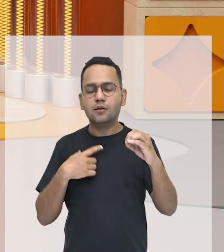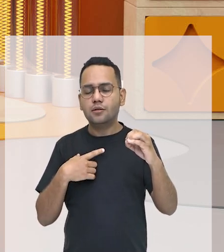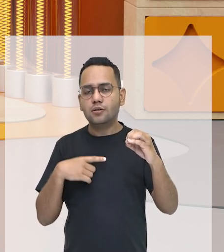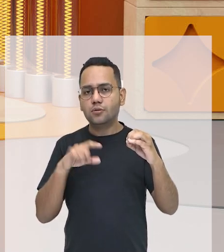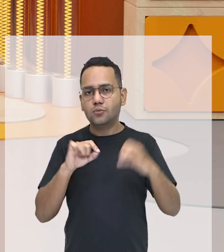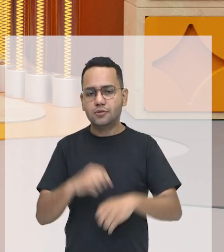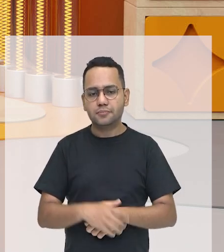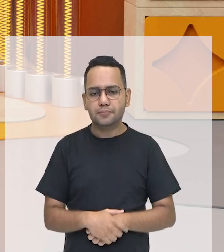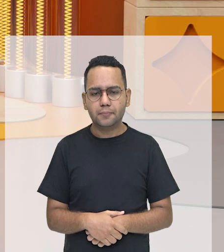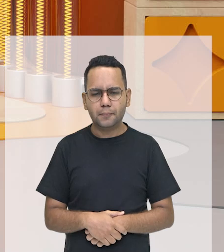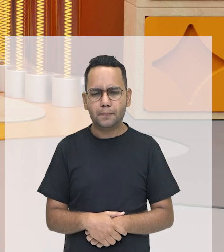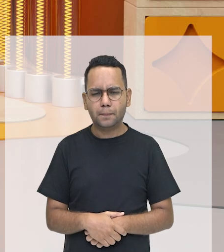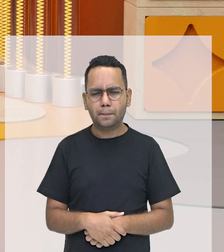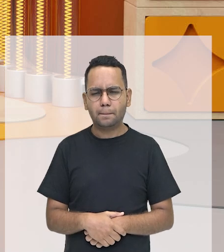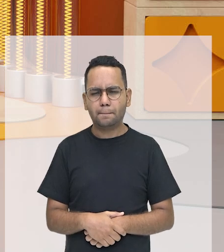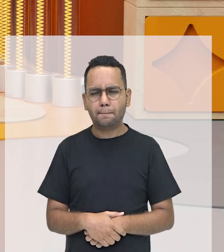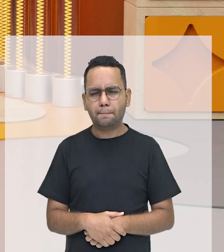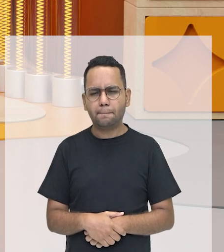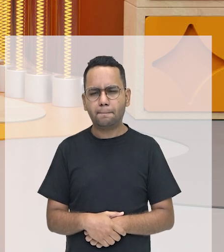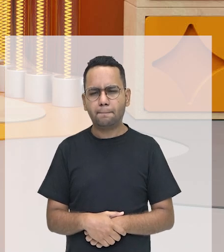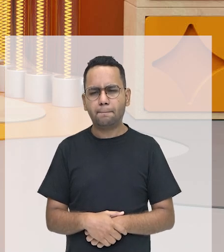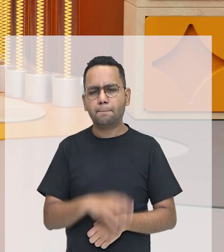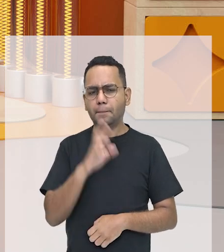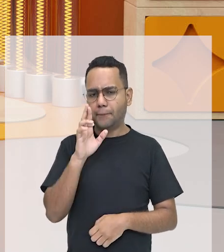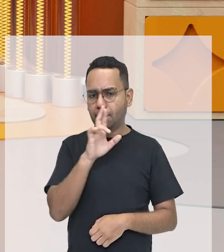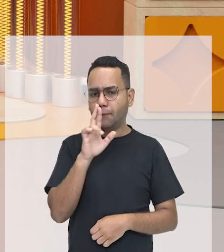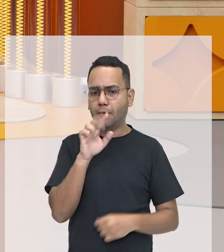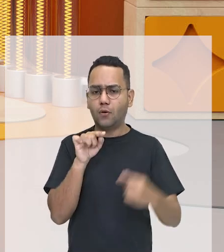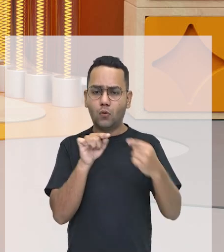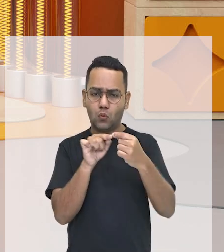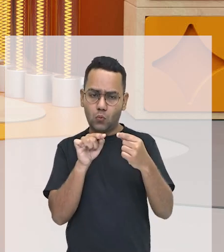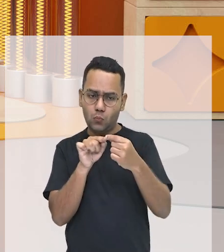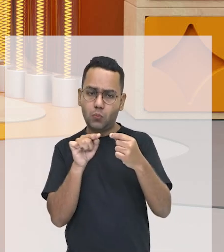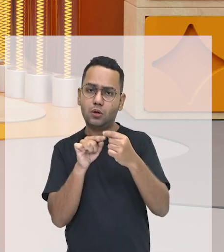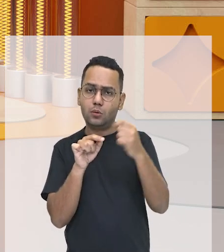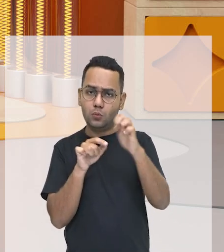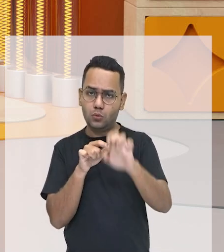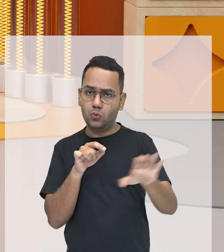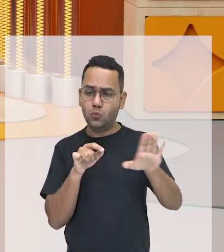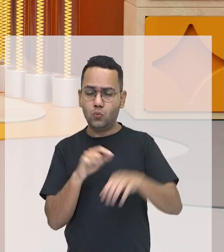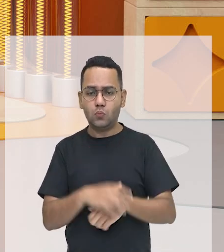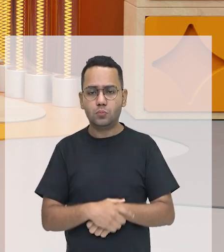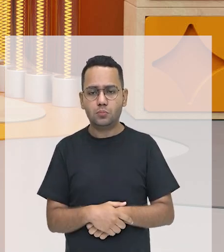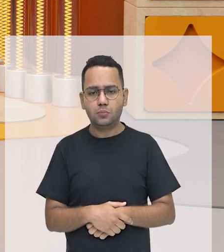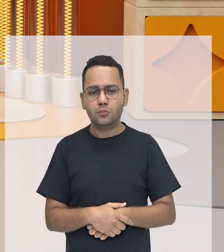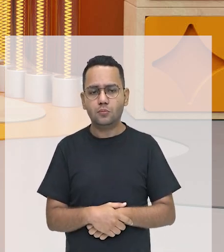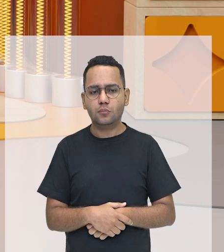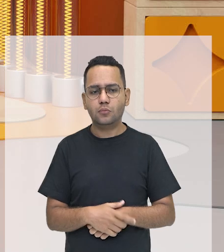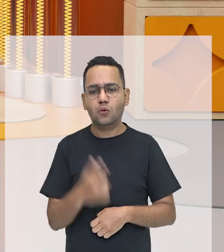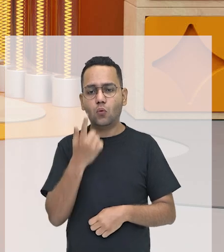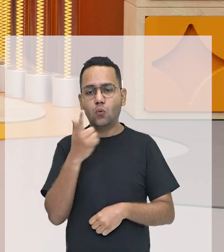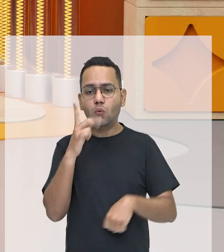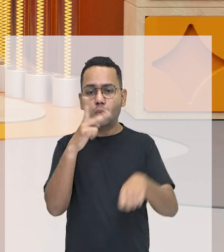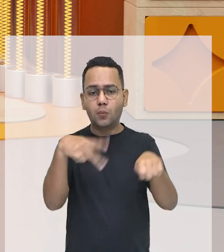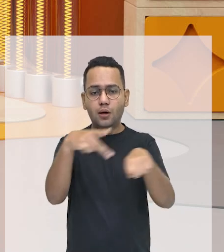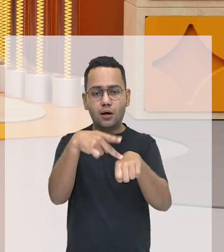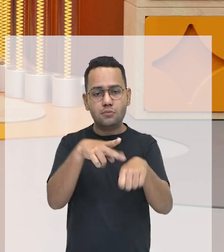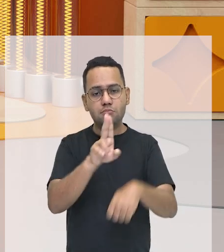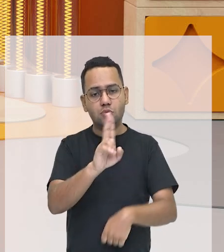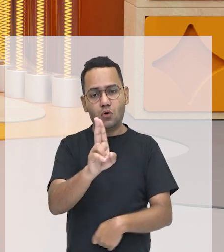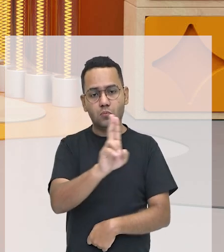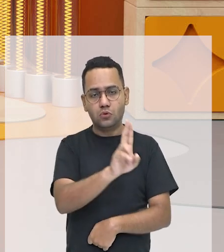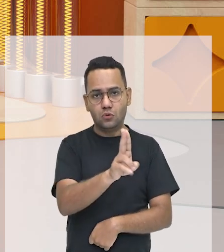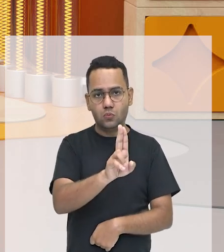tá? Então, vamos ter o oeste da Rússia, que vai fazer parte da Europa, tá? A Armênia,